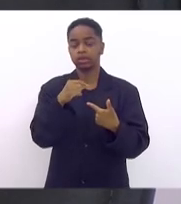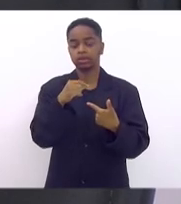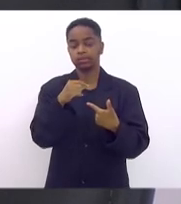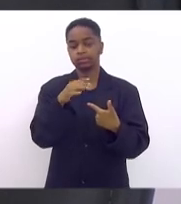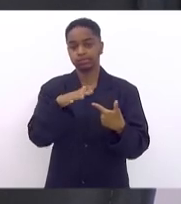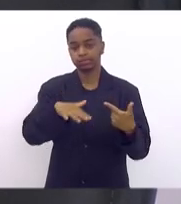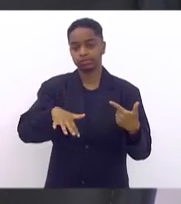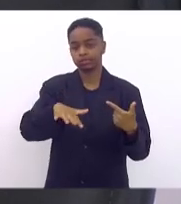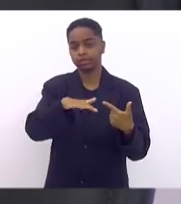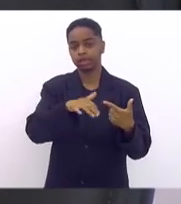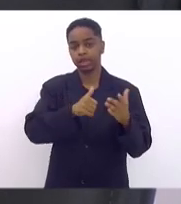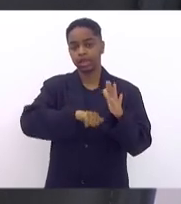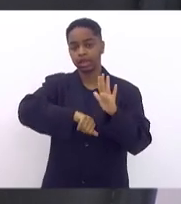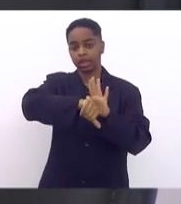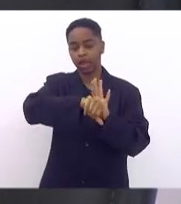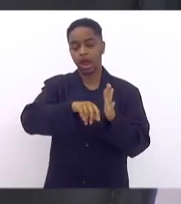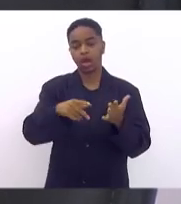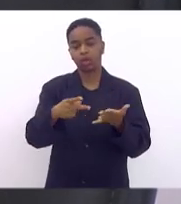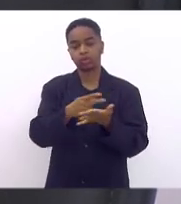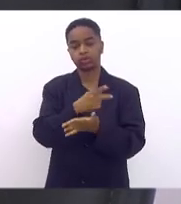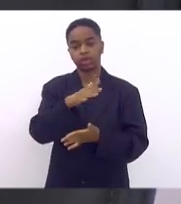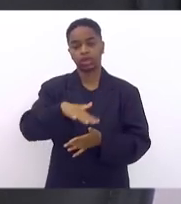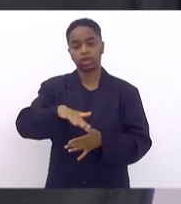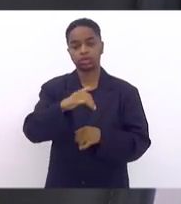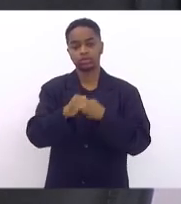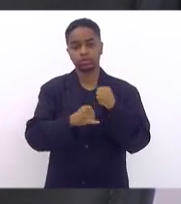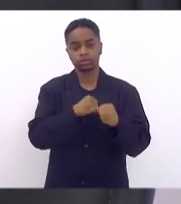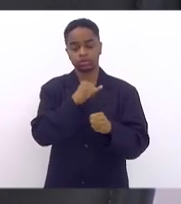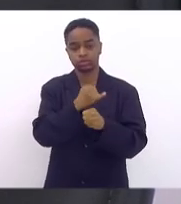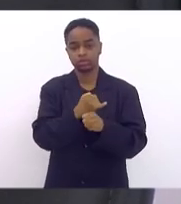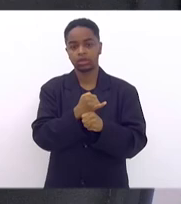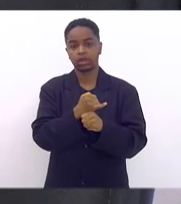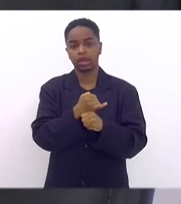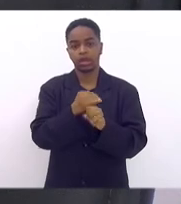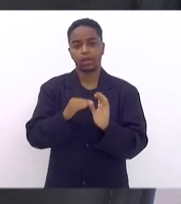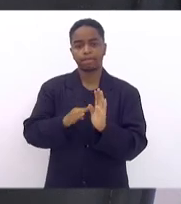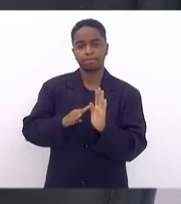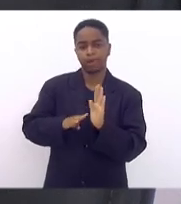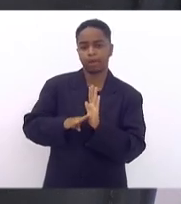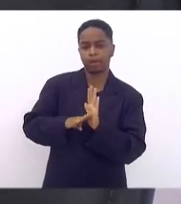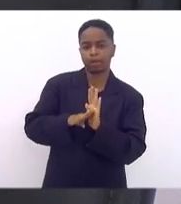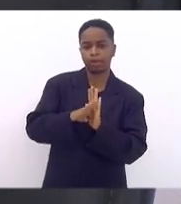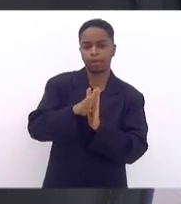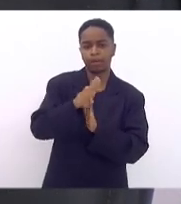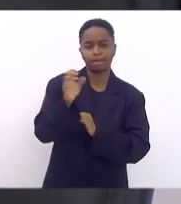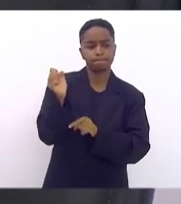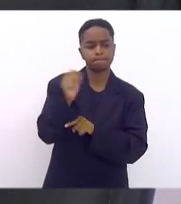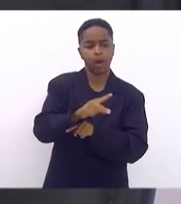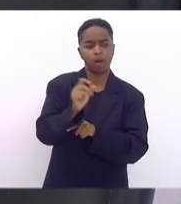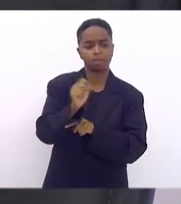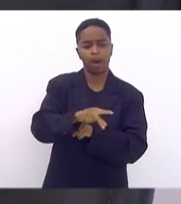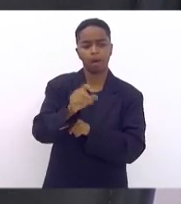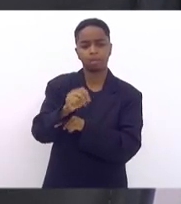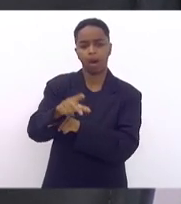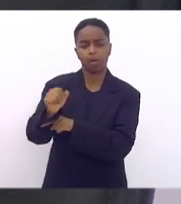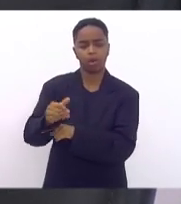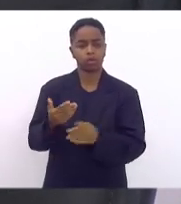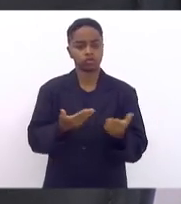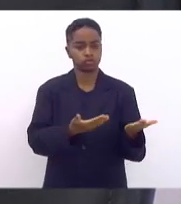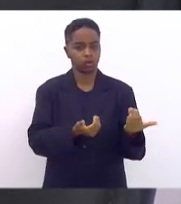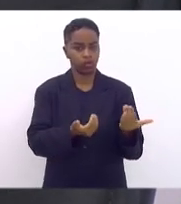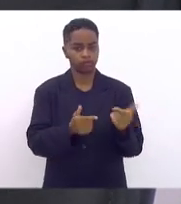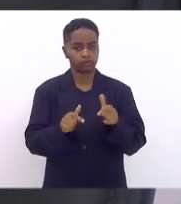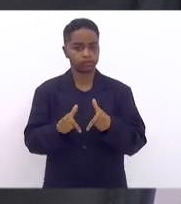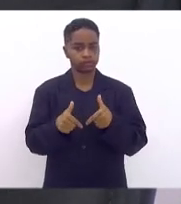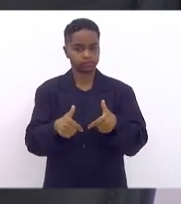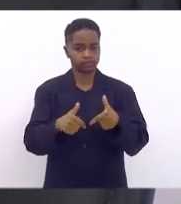de crime que está aí no mundo cibernético, cada vez mais a violência, a diminuição da idade para a prática